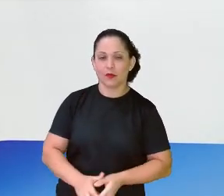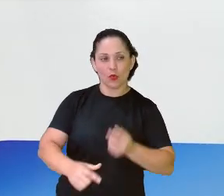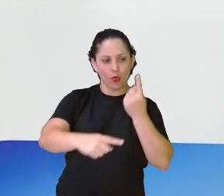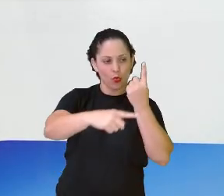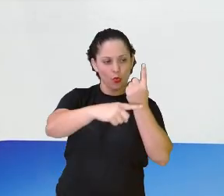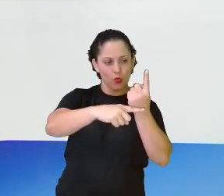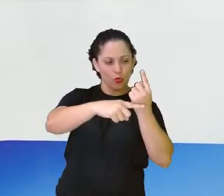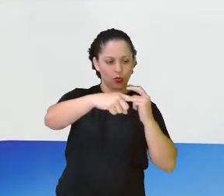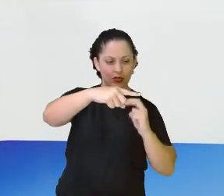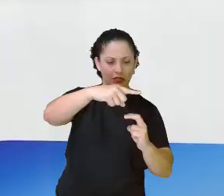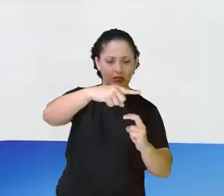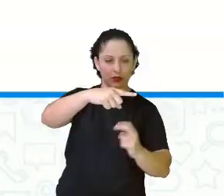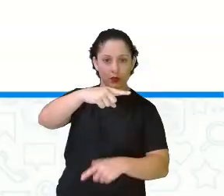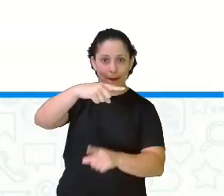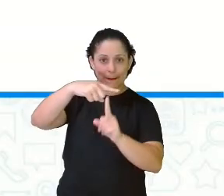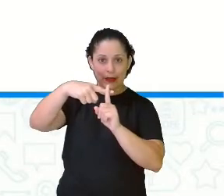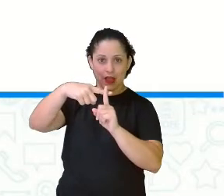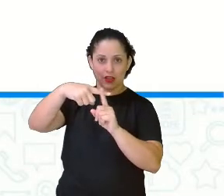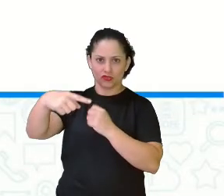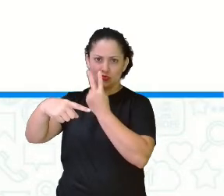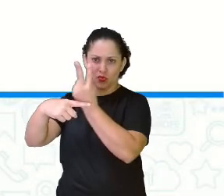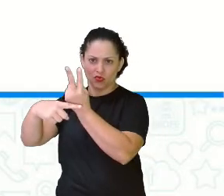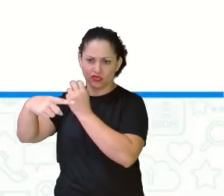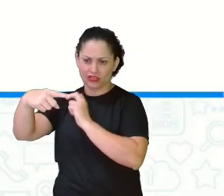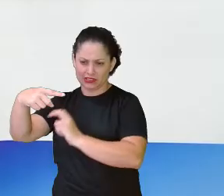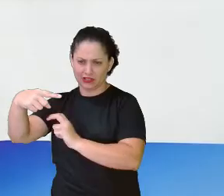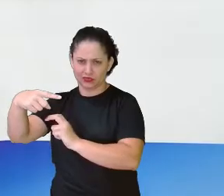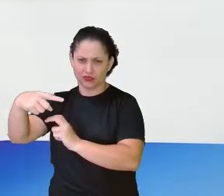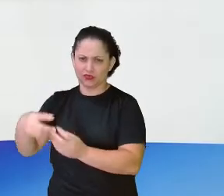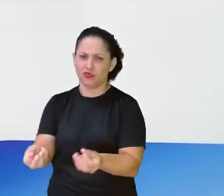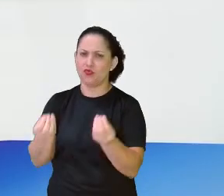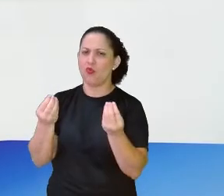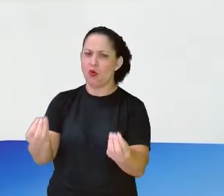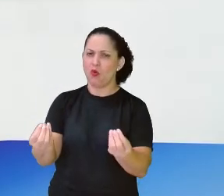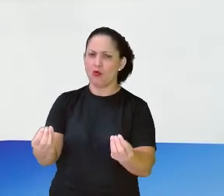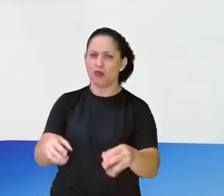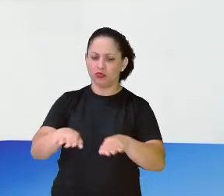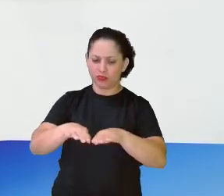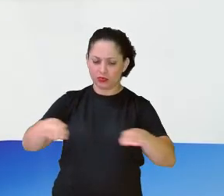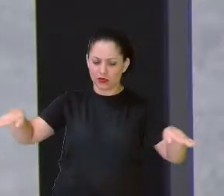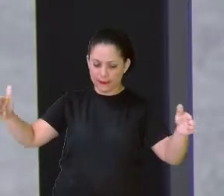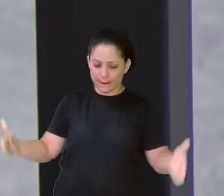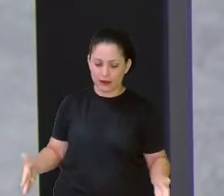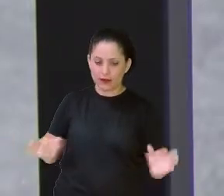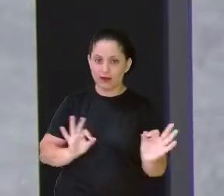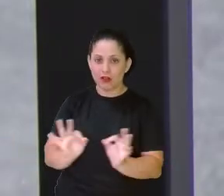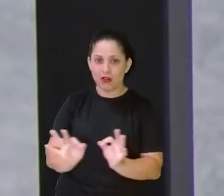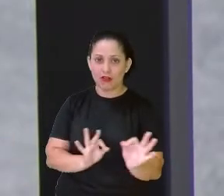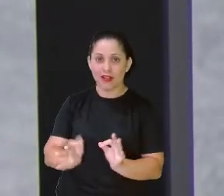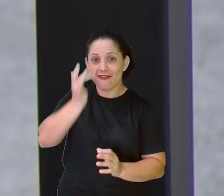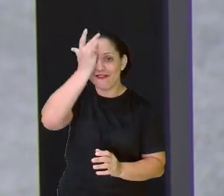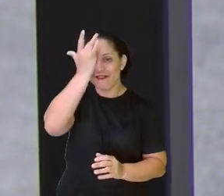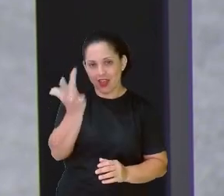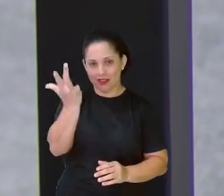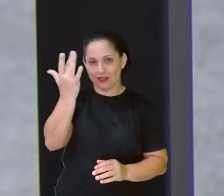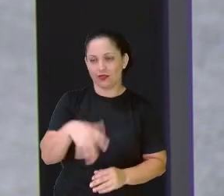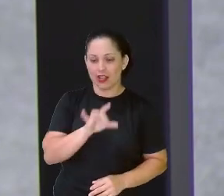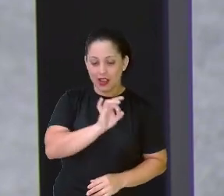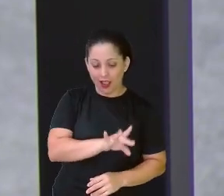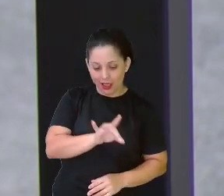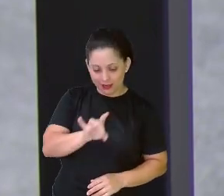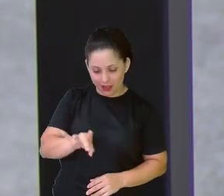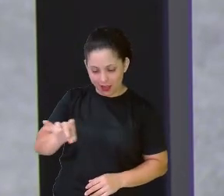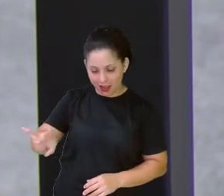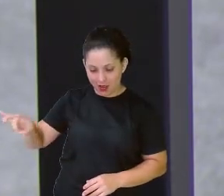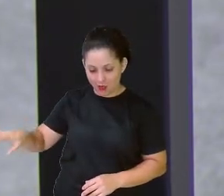1/5 mais 2/5. Professora, na mesa, a senhora vai fazer como? Fácil. Cada bonequinho não é 1/5.